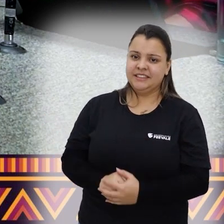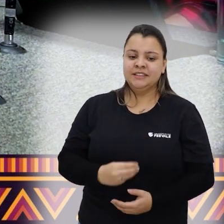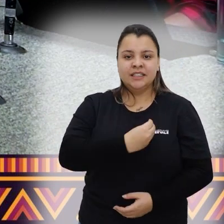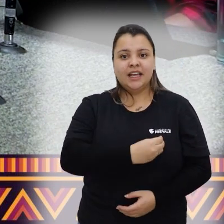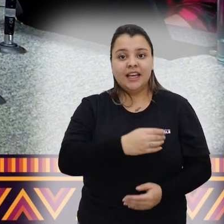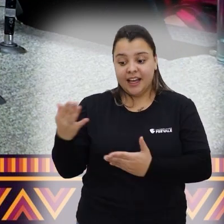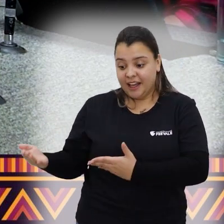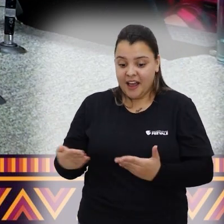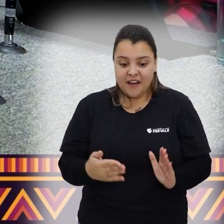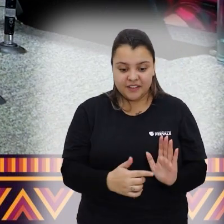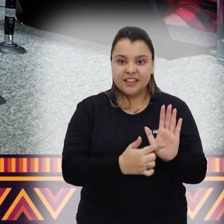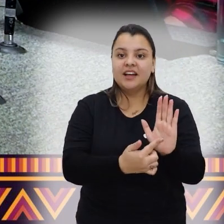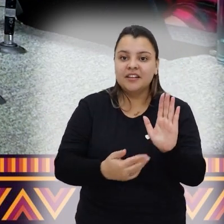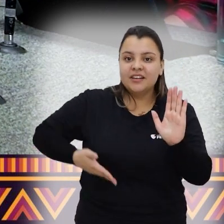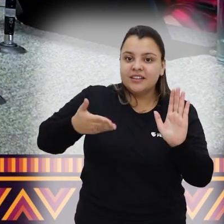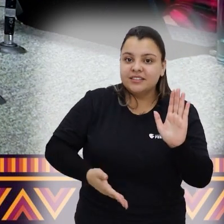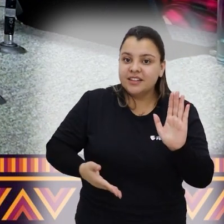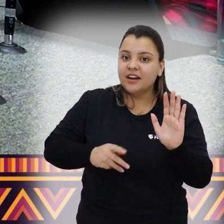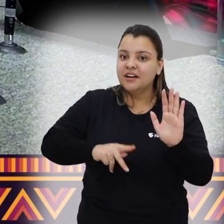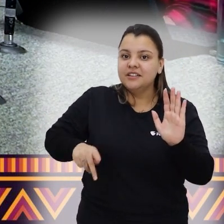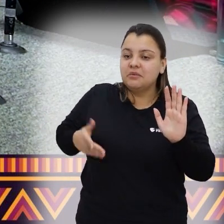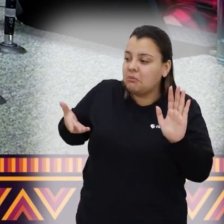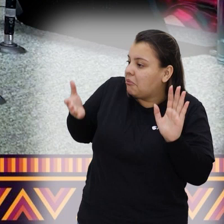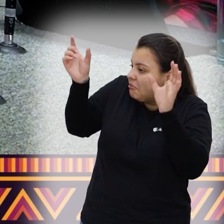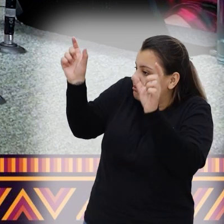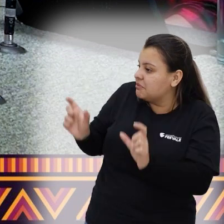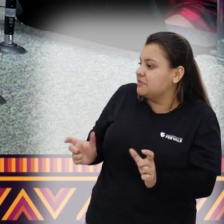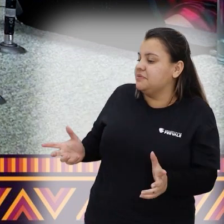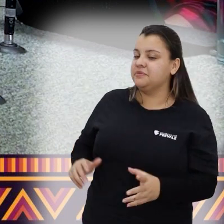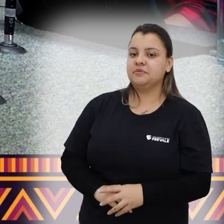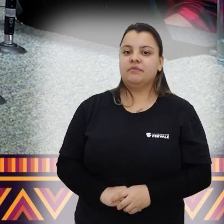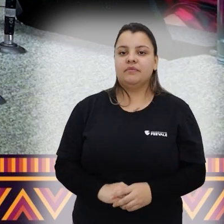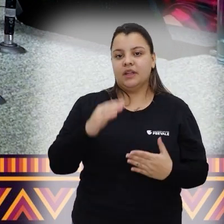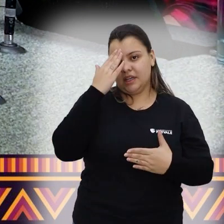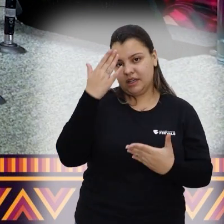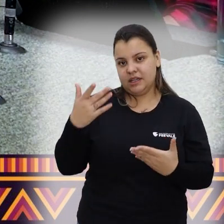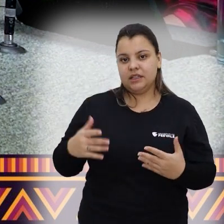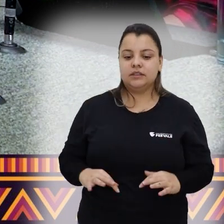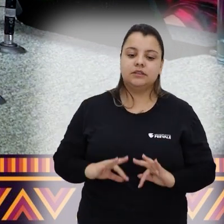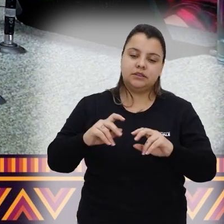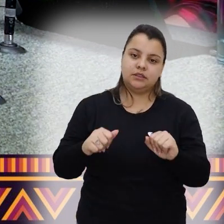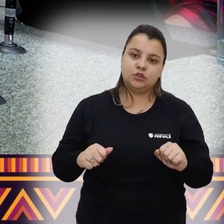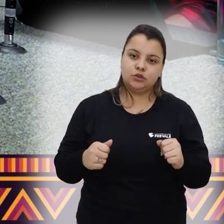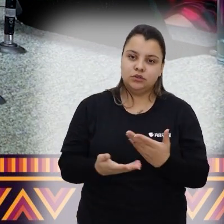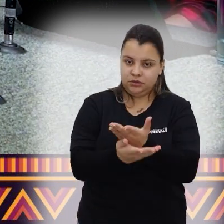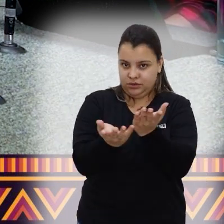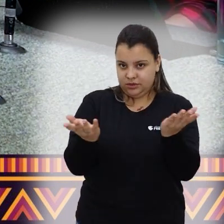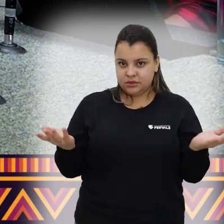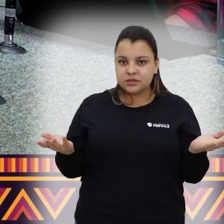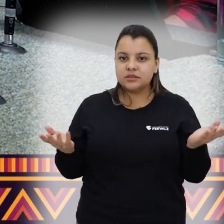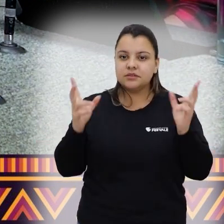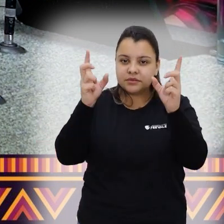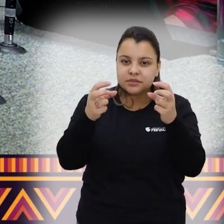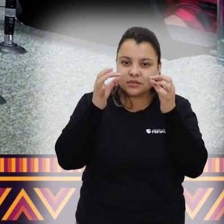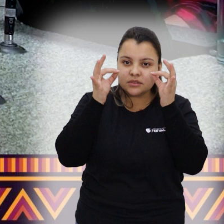presentear com o Edmilson, o troço né? Então, agradecer a todos que também que estão nos escutando,